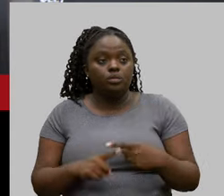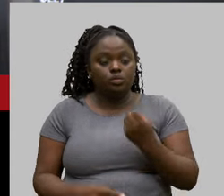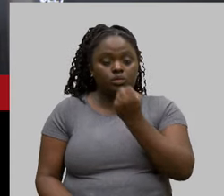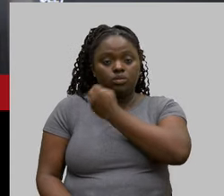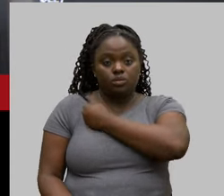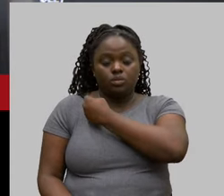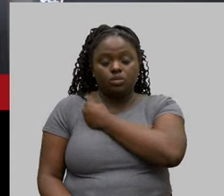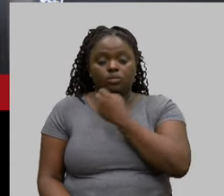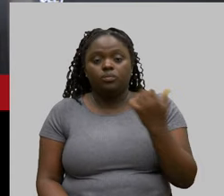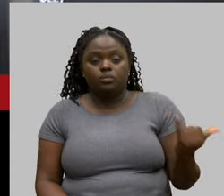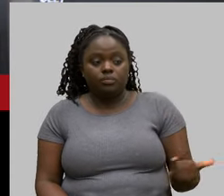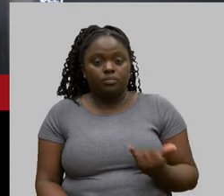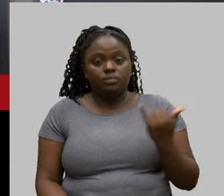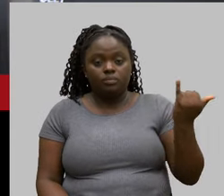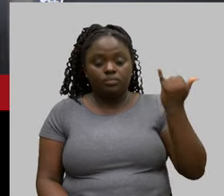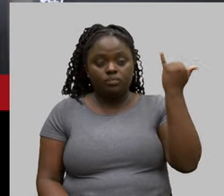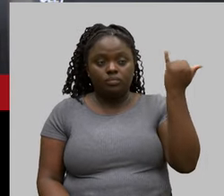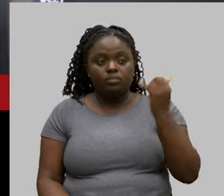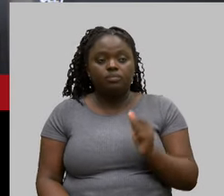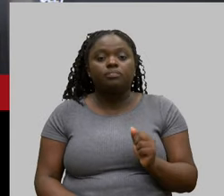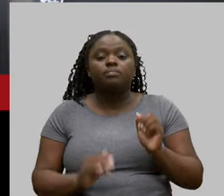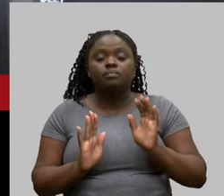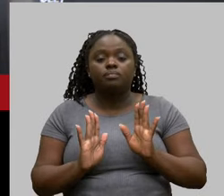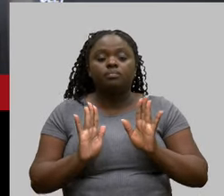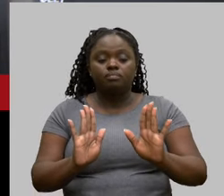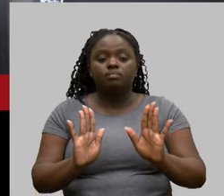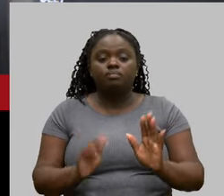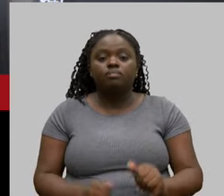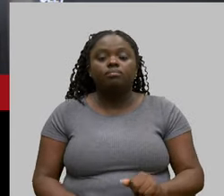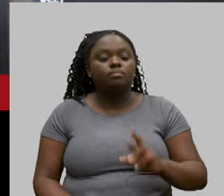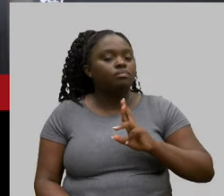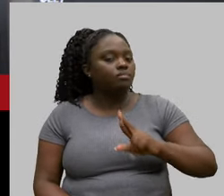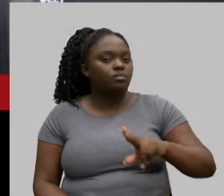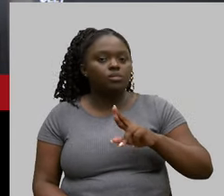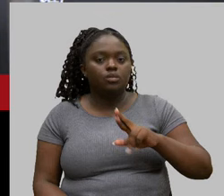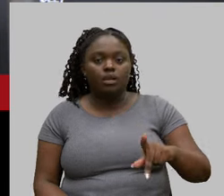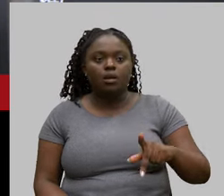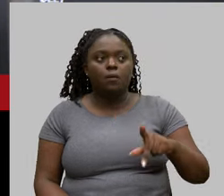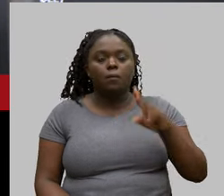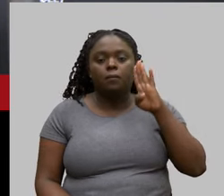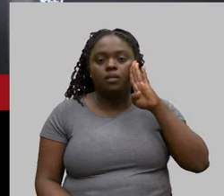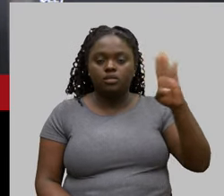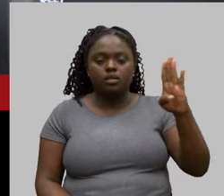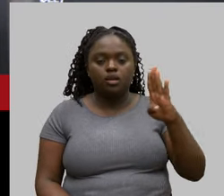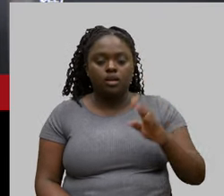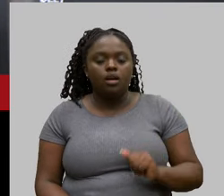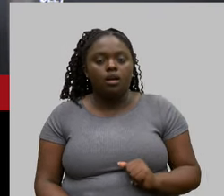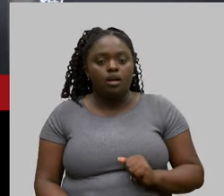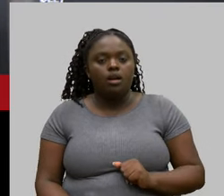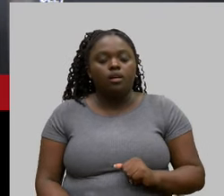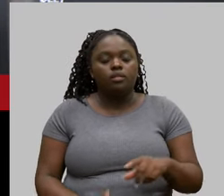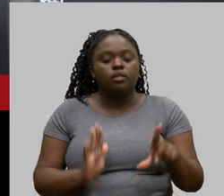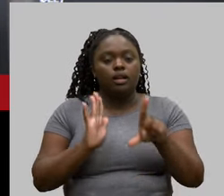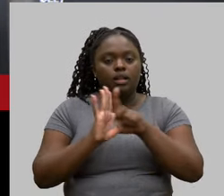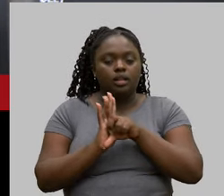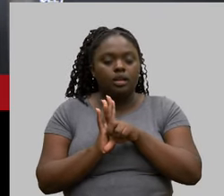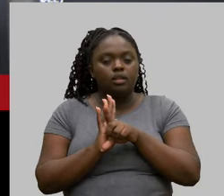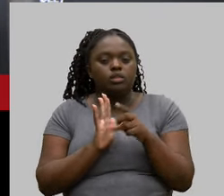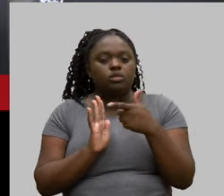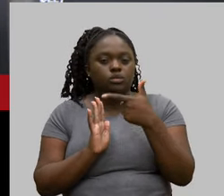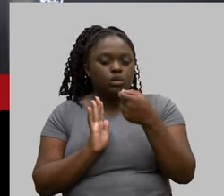importantes mas eles não são essencial Aliás com a emenda constitucional 103 de 2019